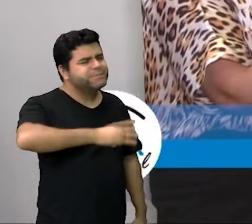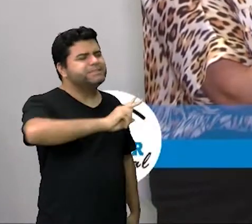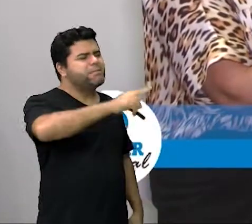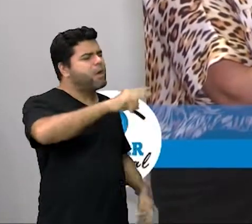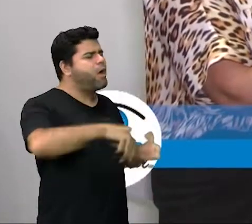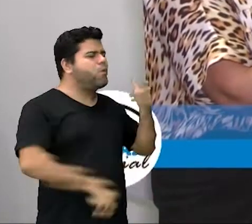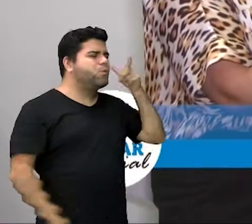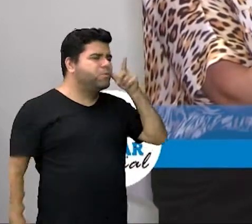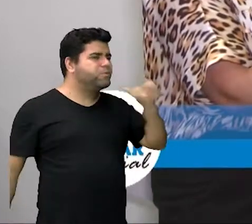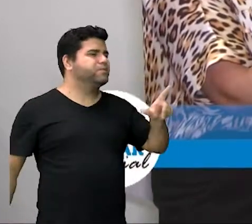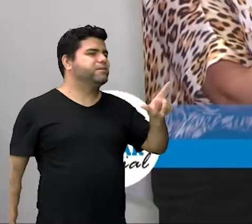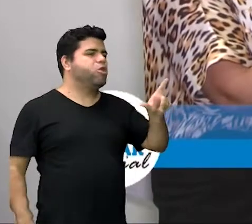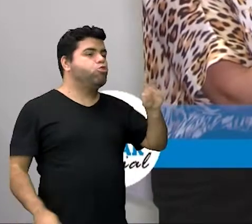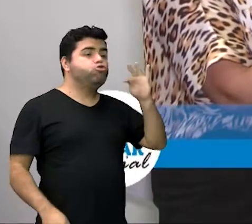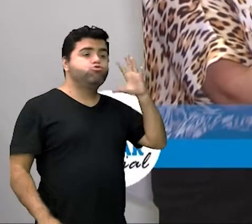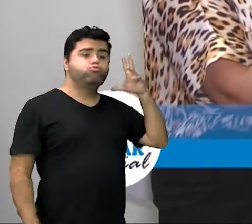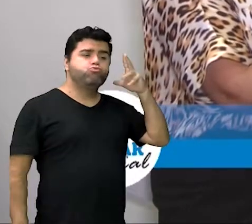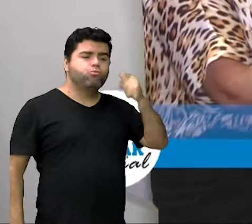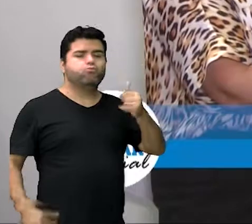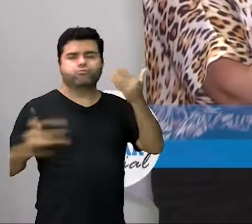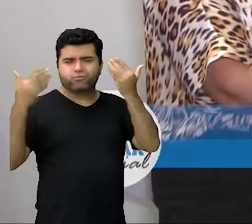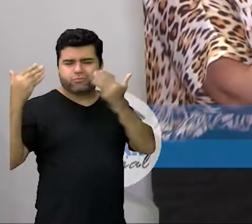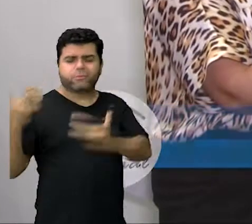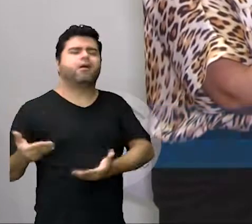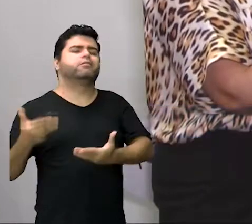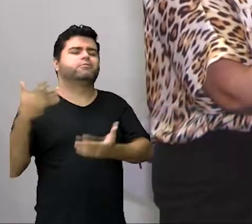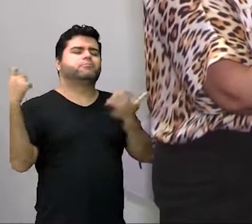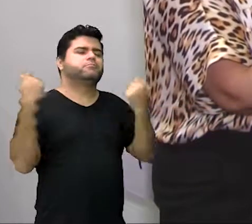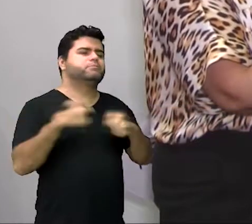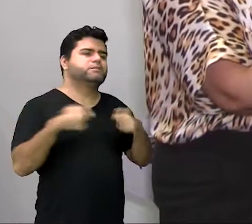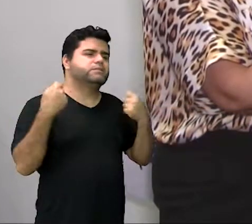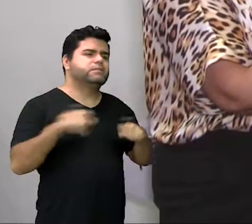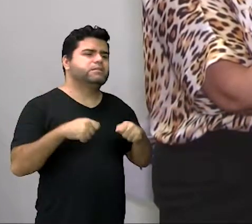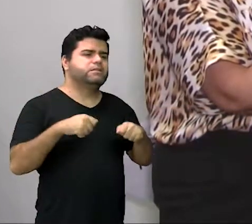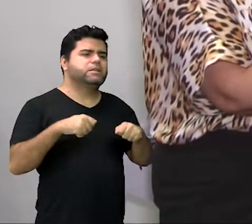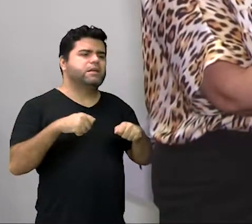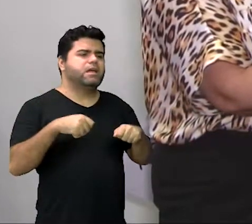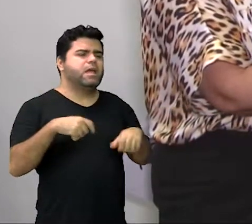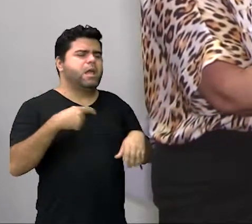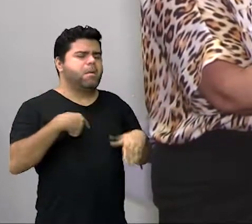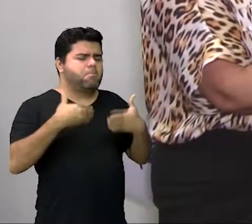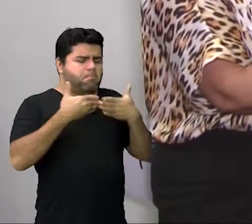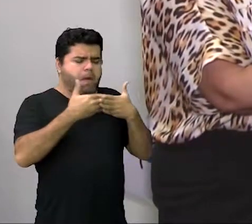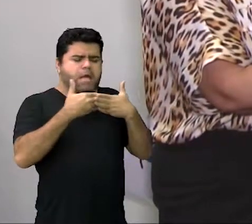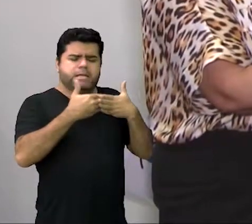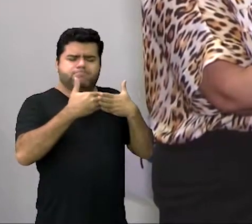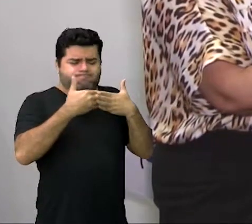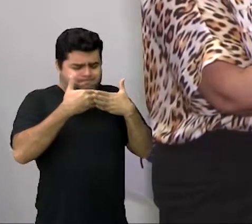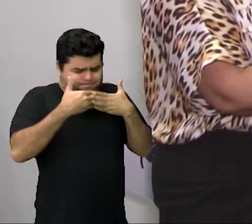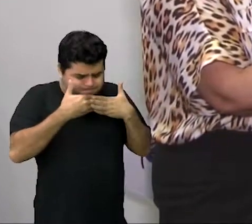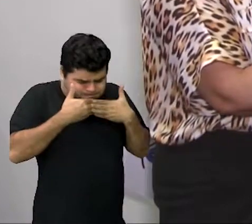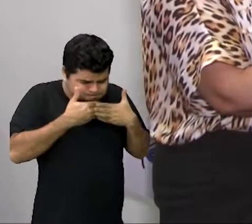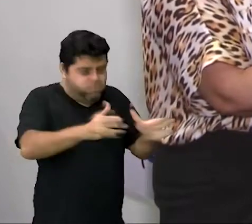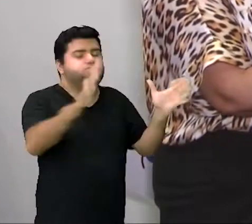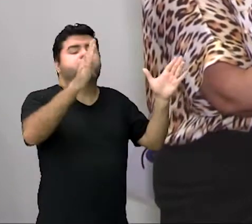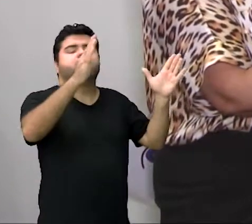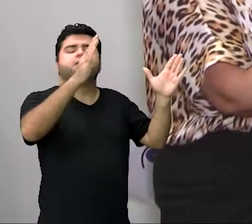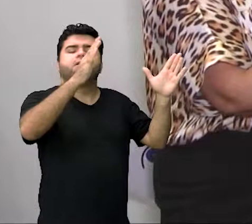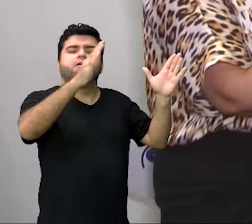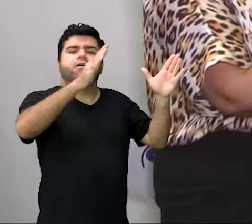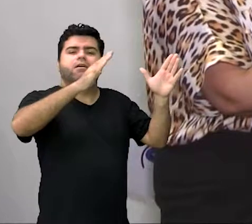que eles precisam para romper todas as barreiras que se